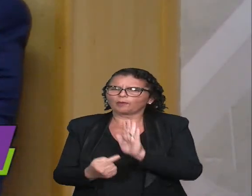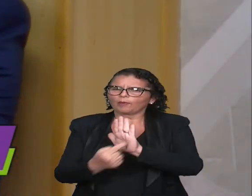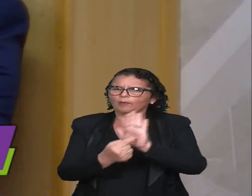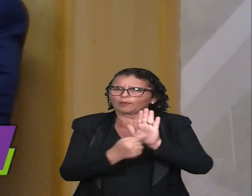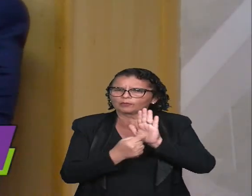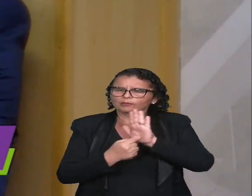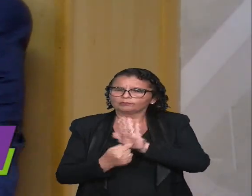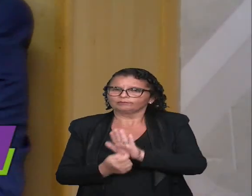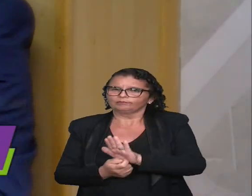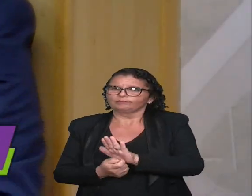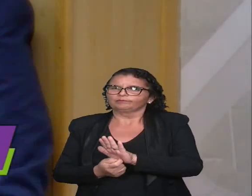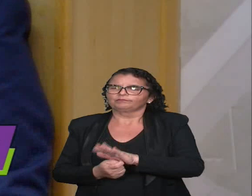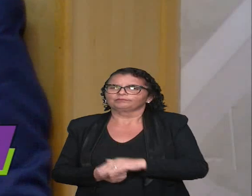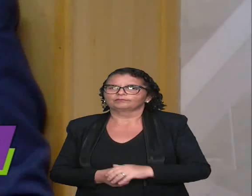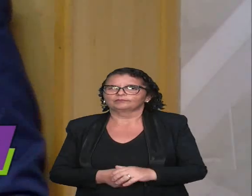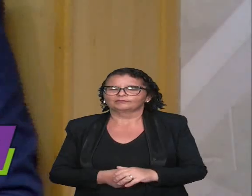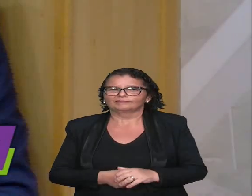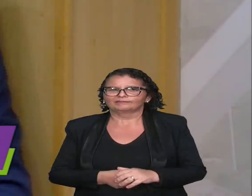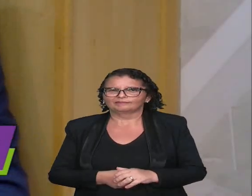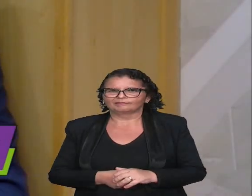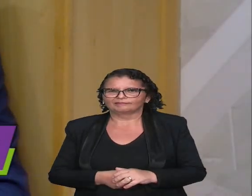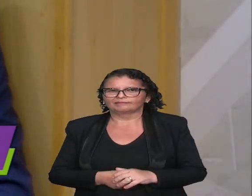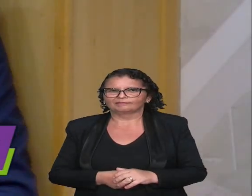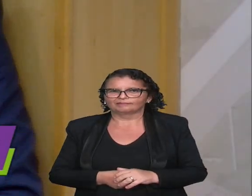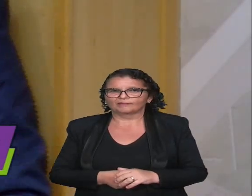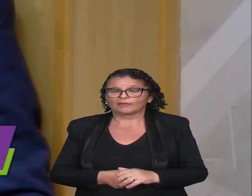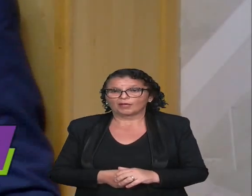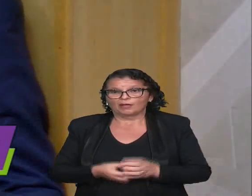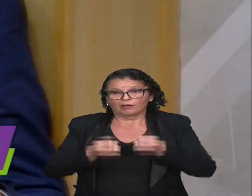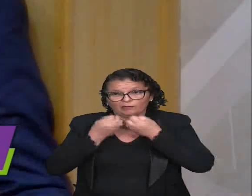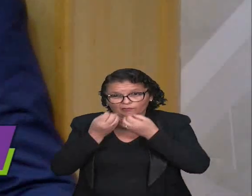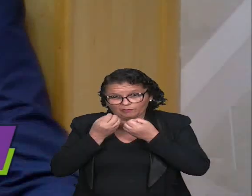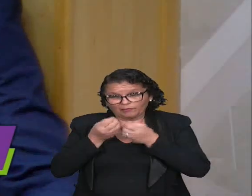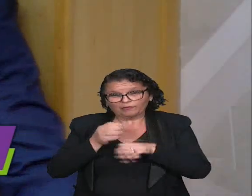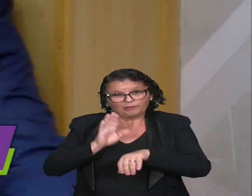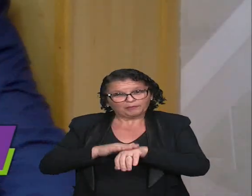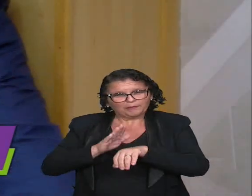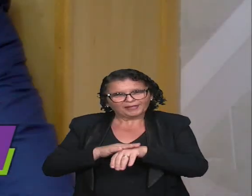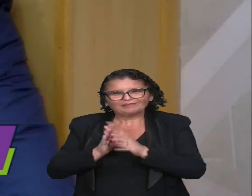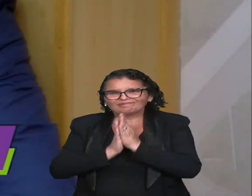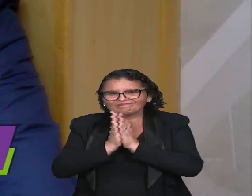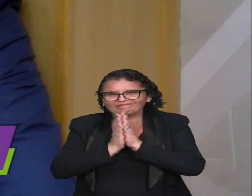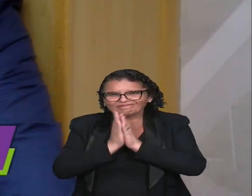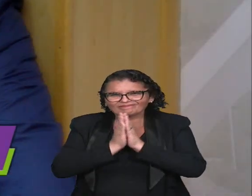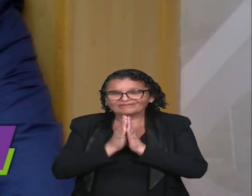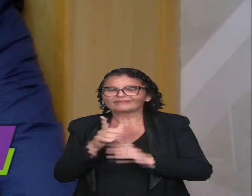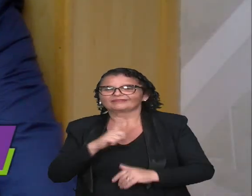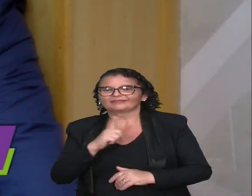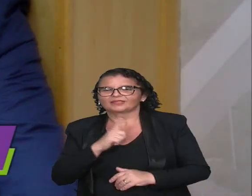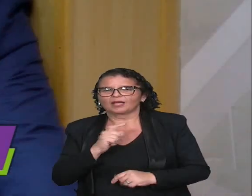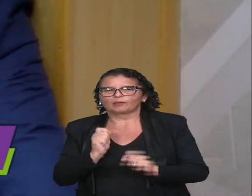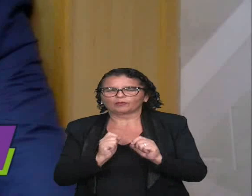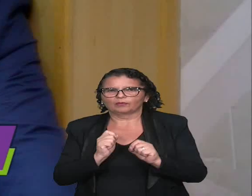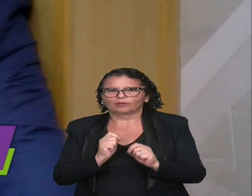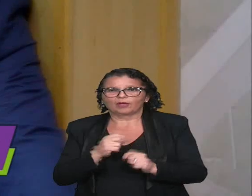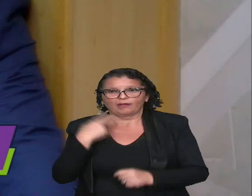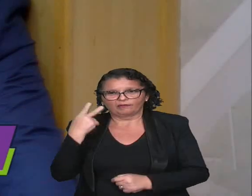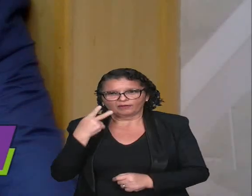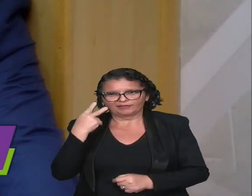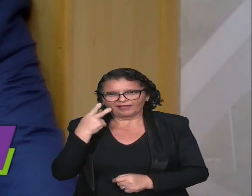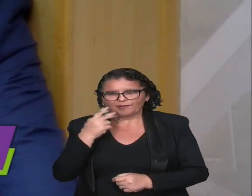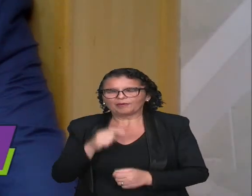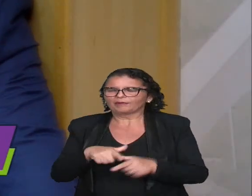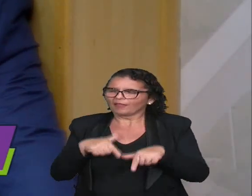alguns recursos e eu acho que a a informação talvez mais esperada que enquanto Vereador nós